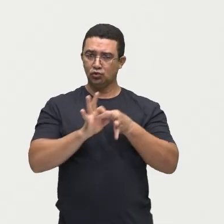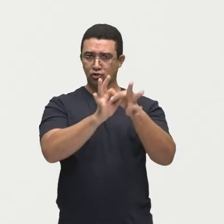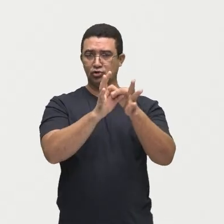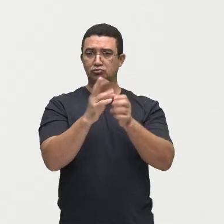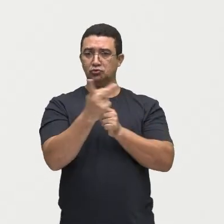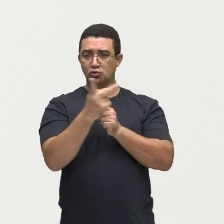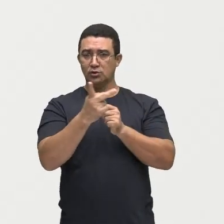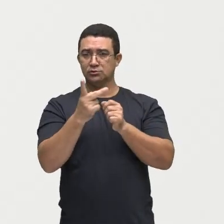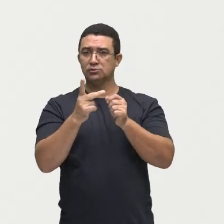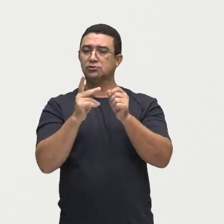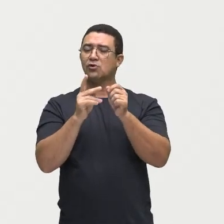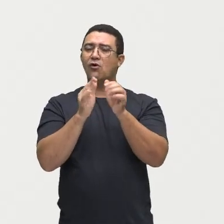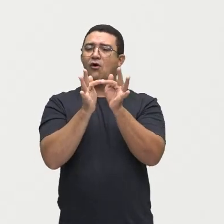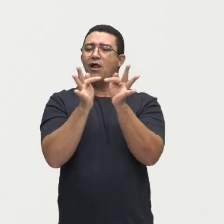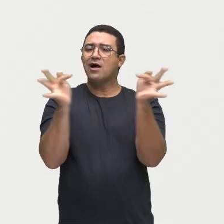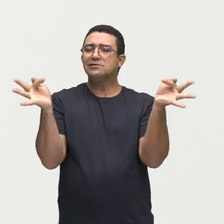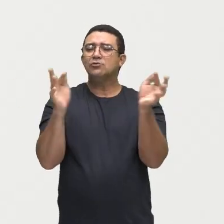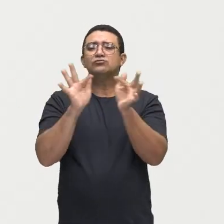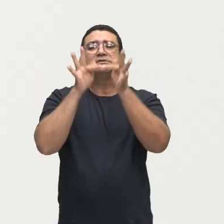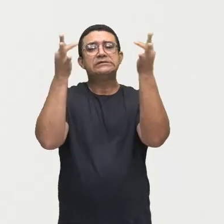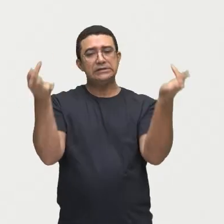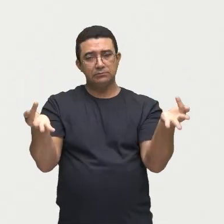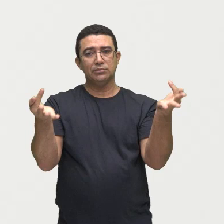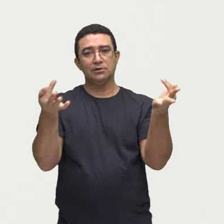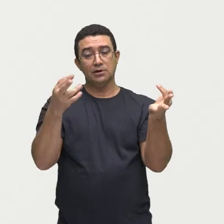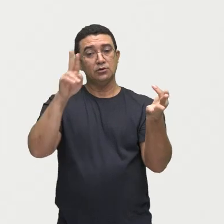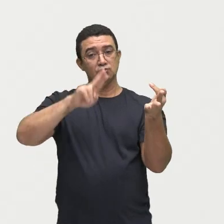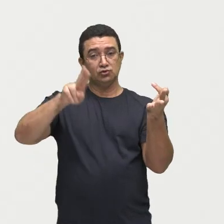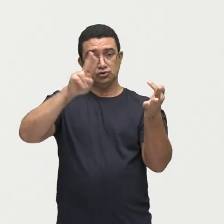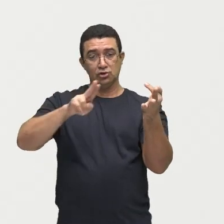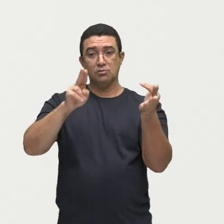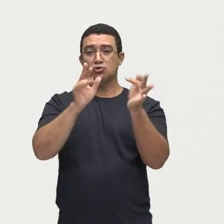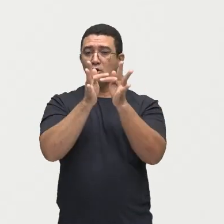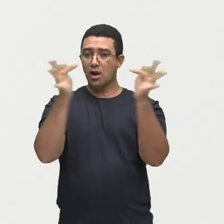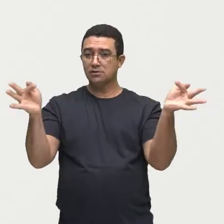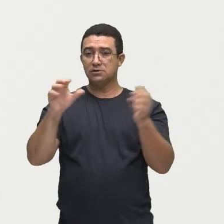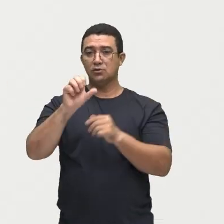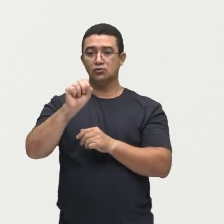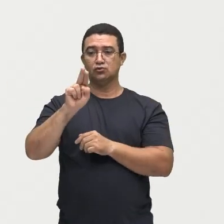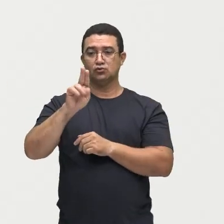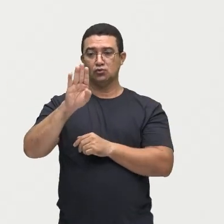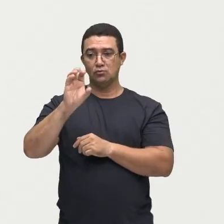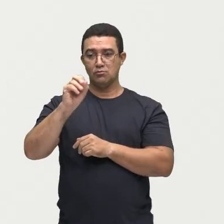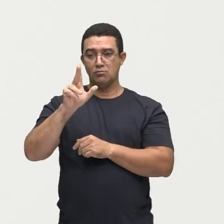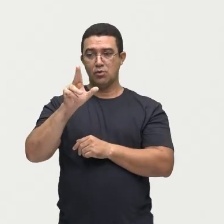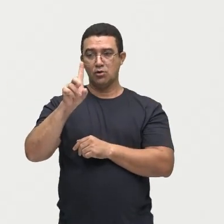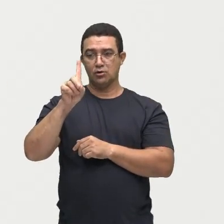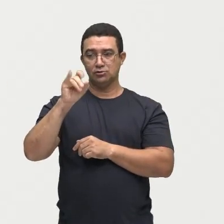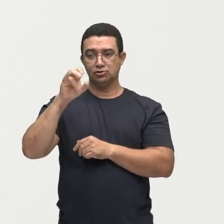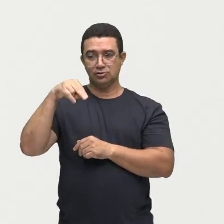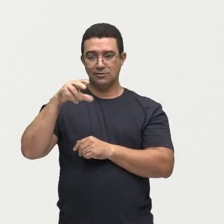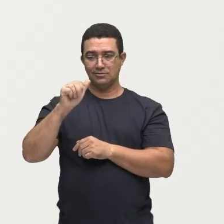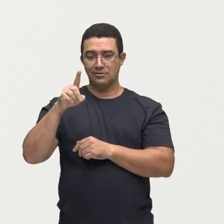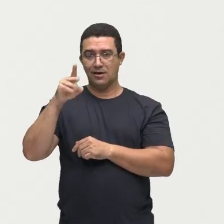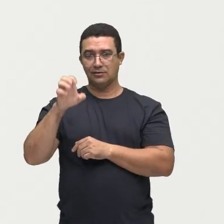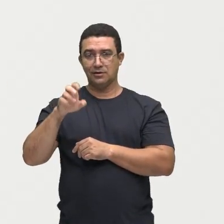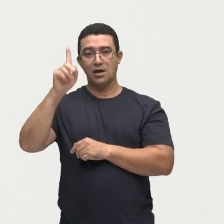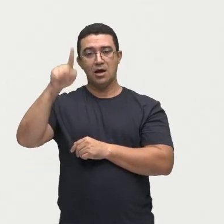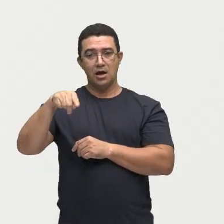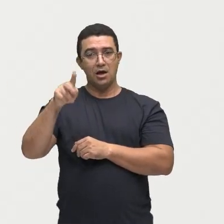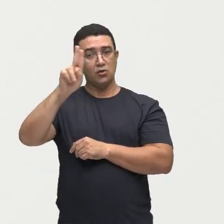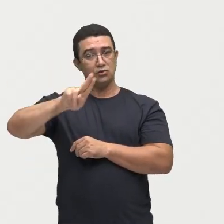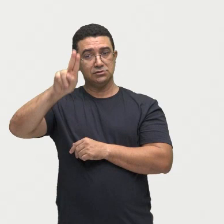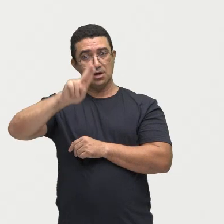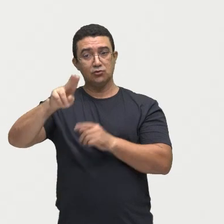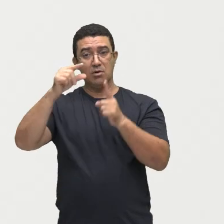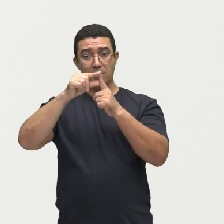simples, formamos uma oração subordinada usando o pronome relativo onde. o qual se refere a um termo